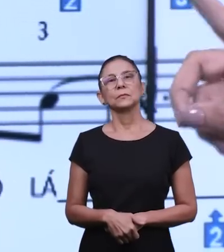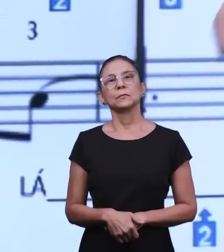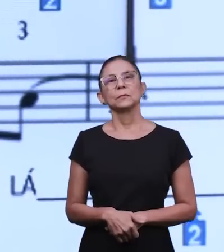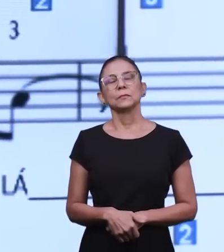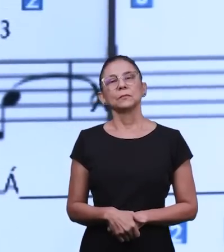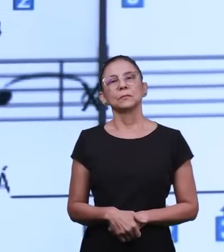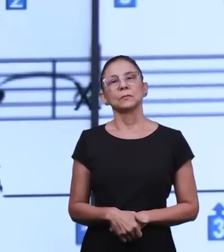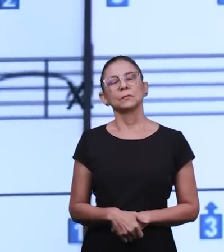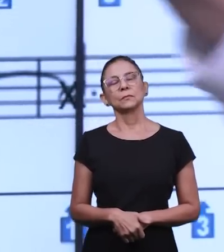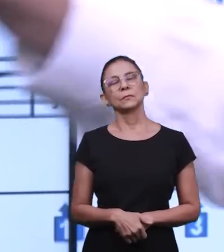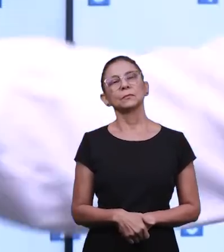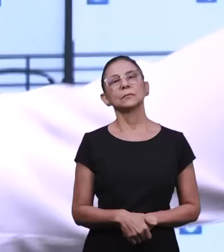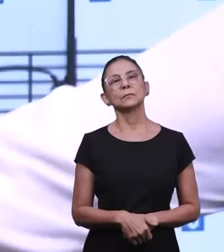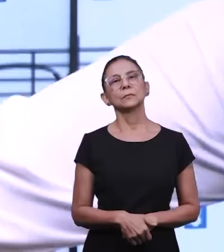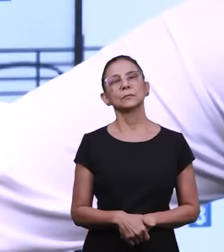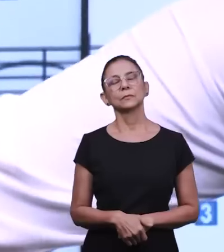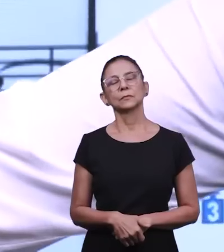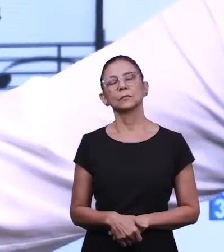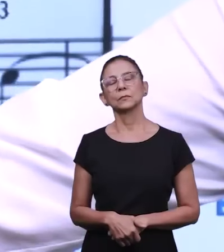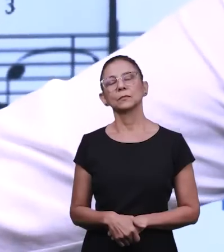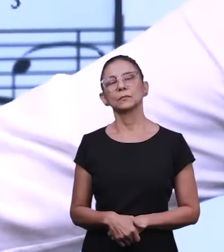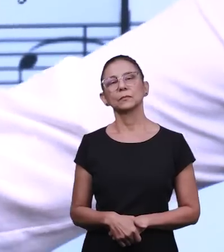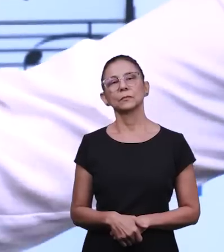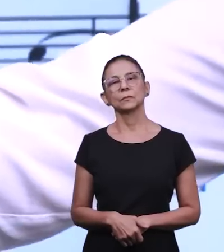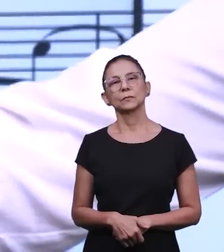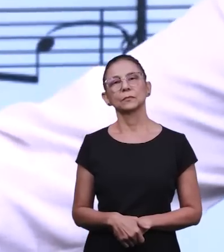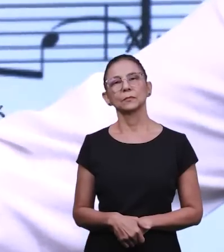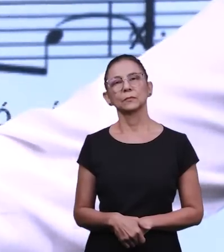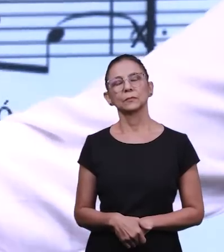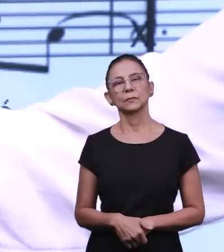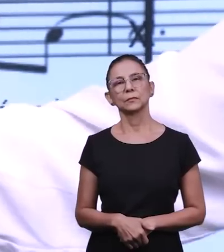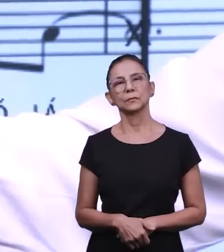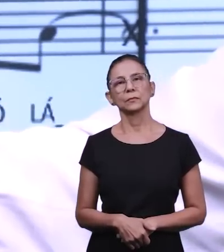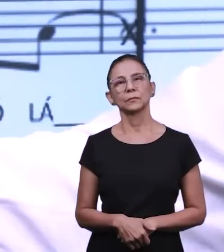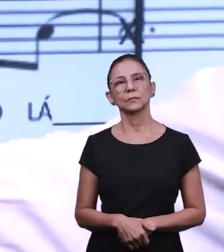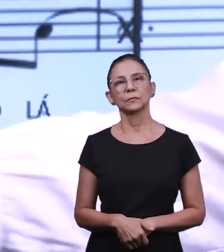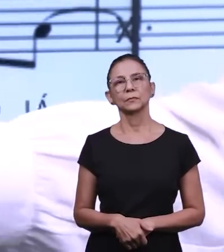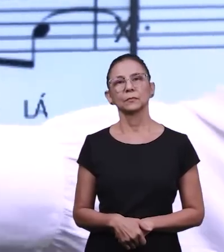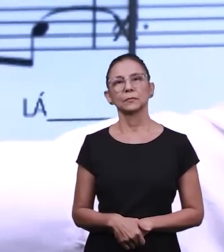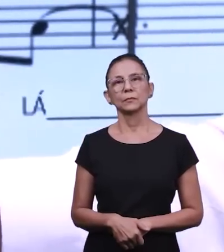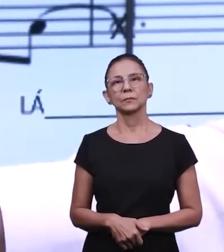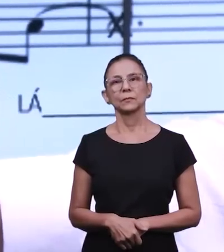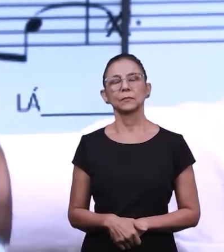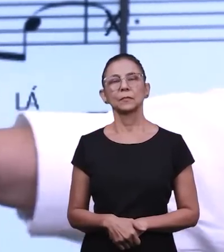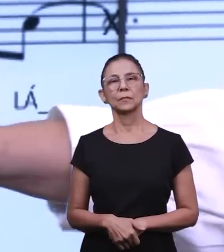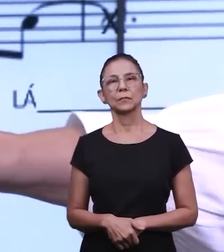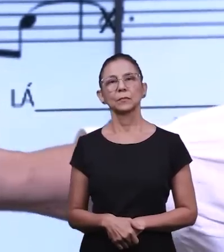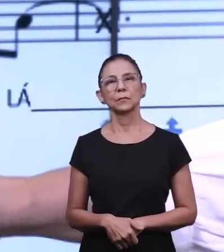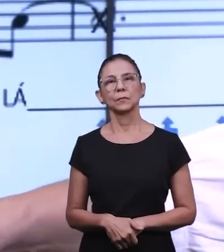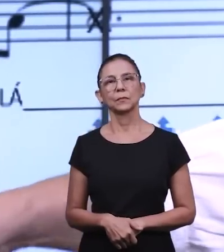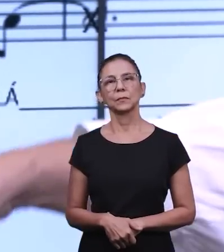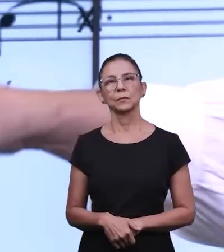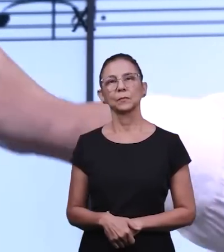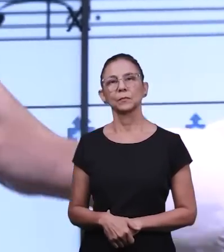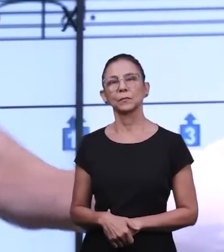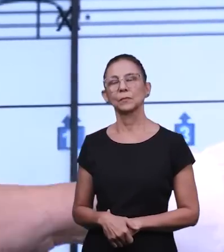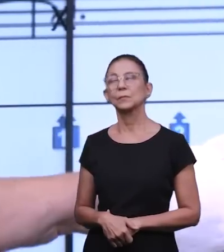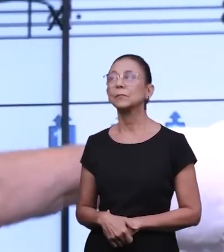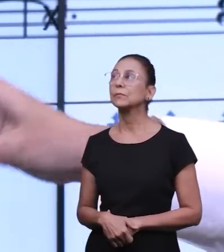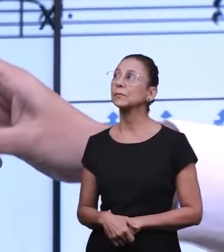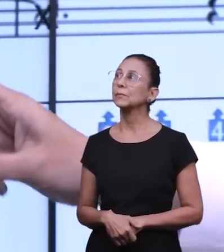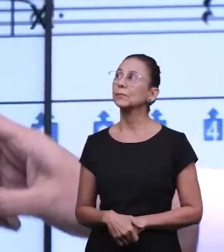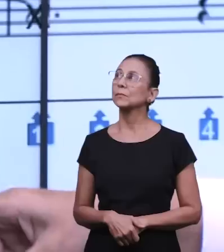Si, Dó, Lá, Si, Lá, Lá, Sol,